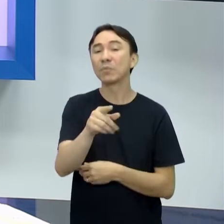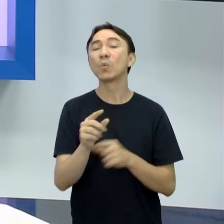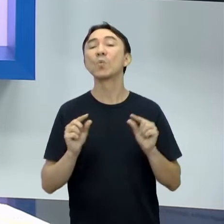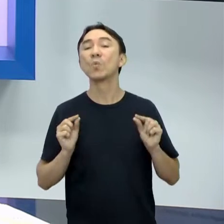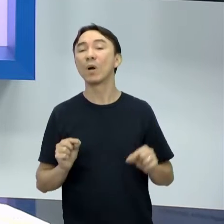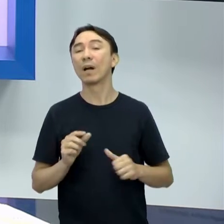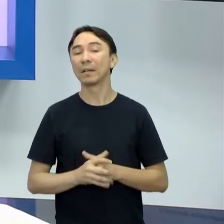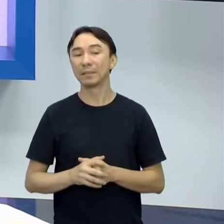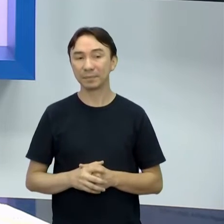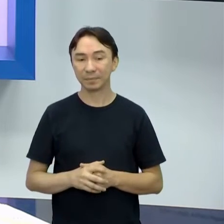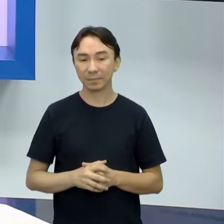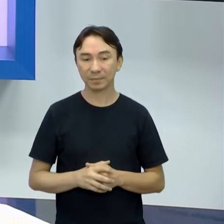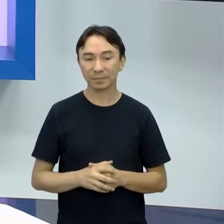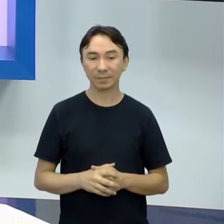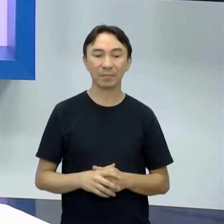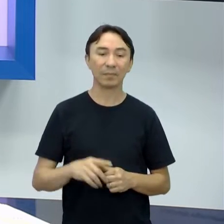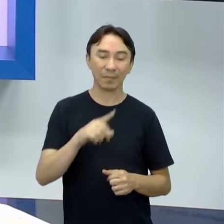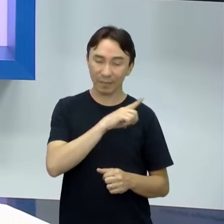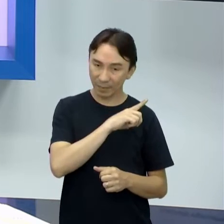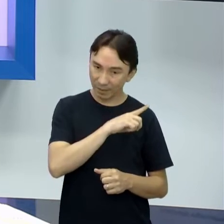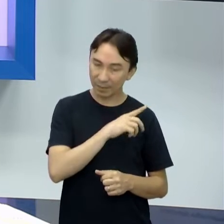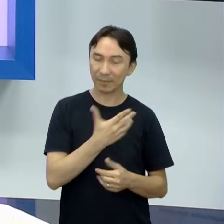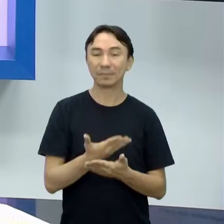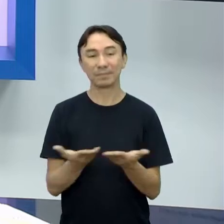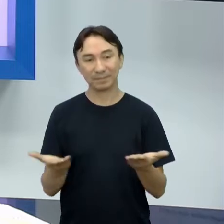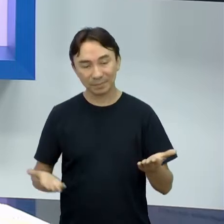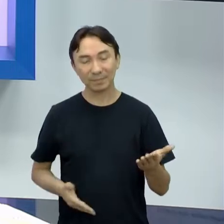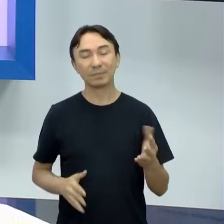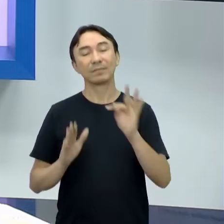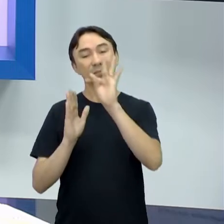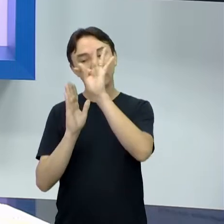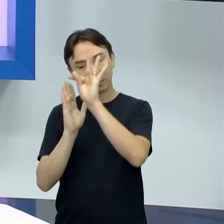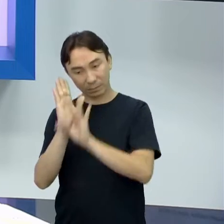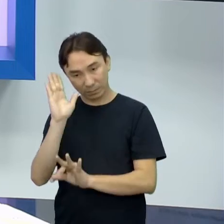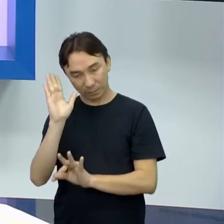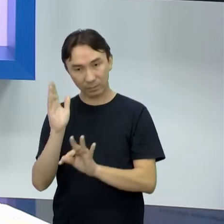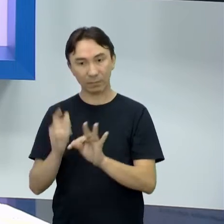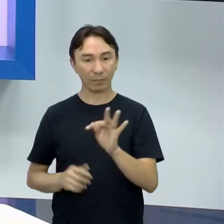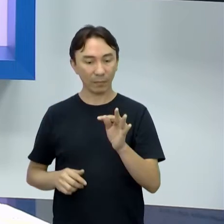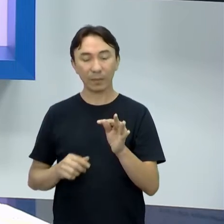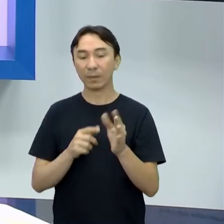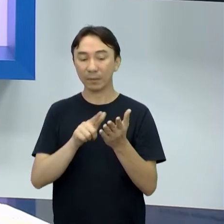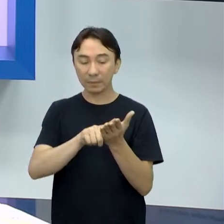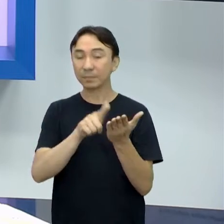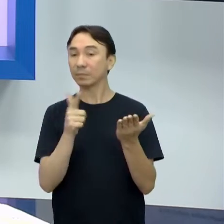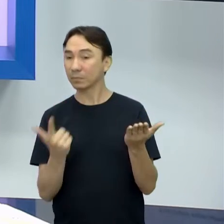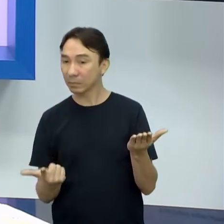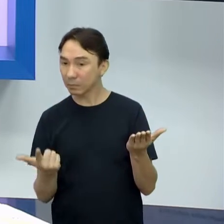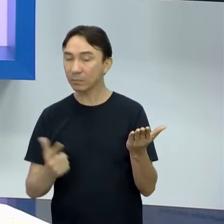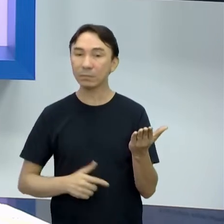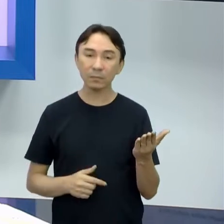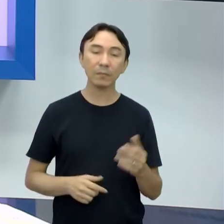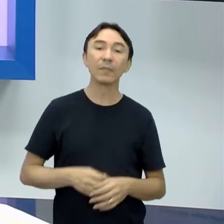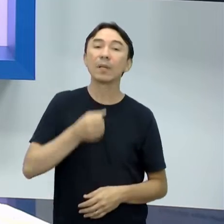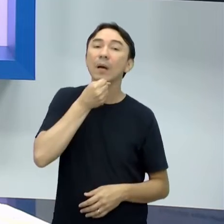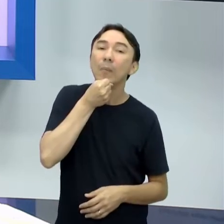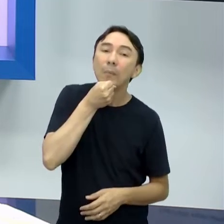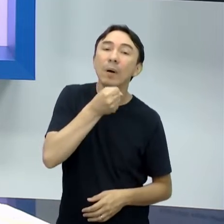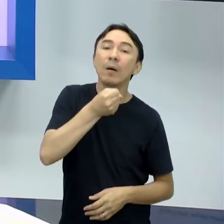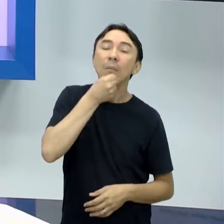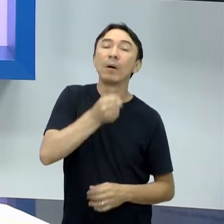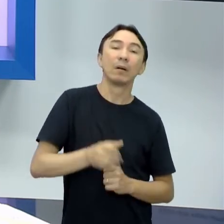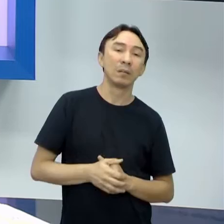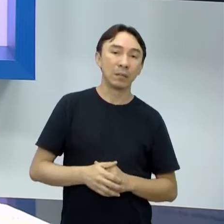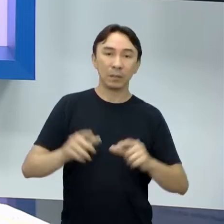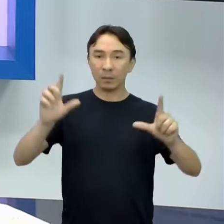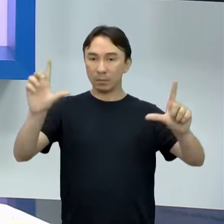isso, a questão de textos jornalísticos, a imprensa televisiva, a imprensa que você ouve em